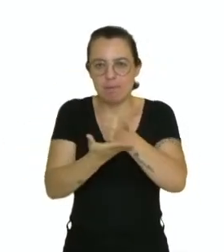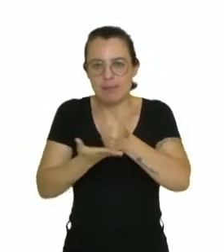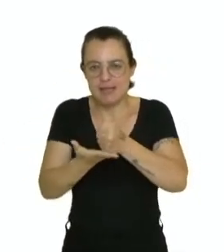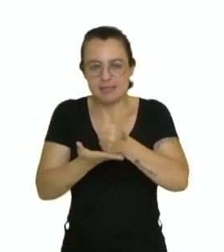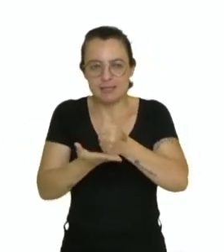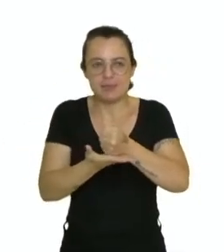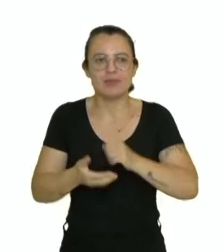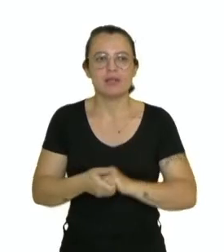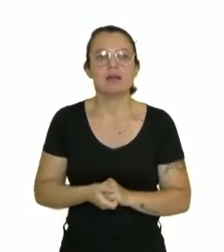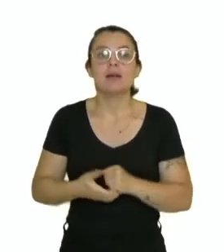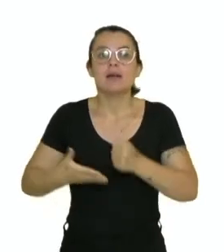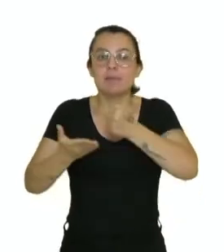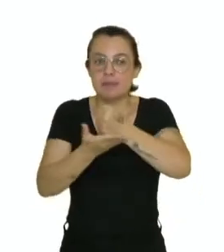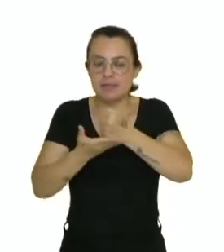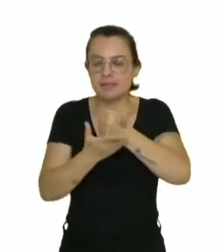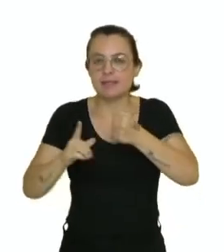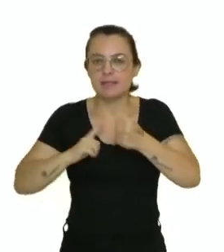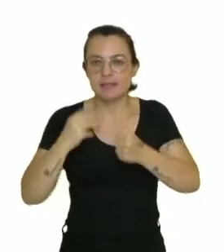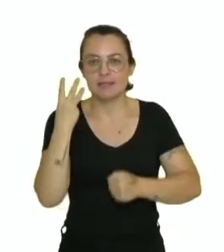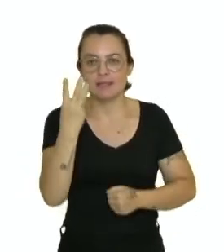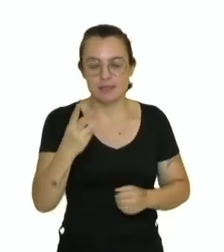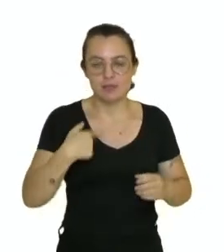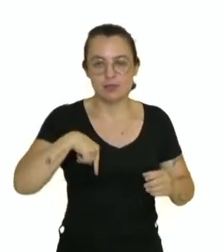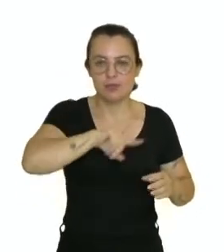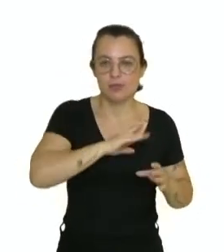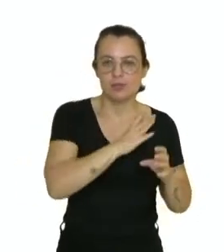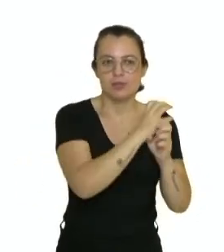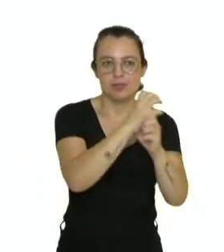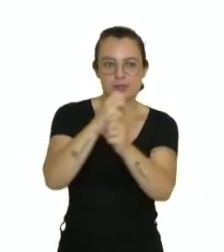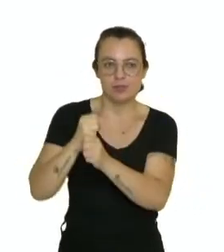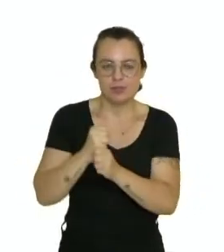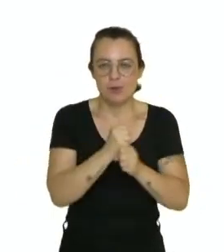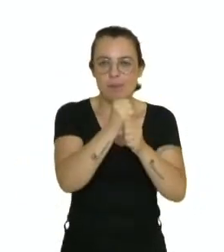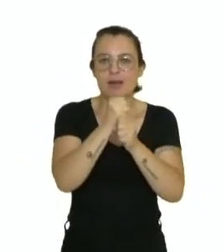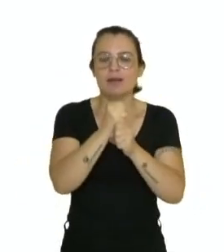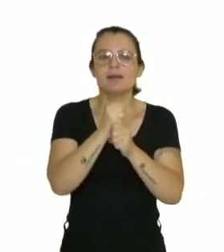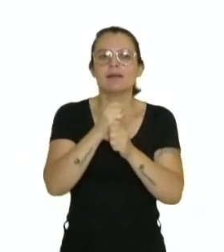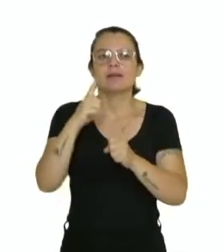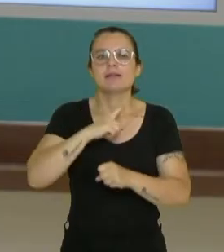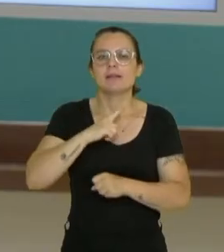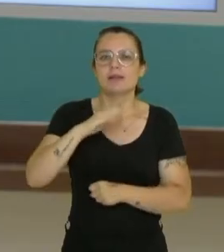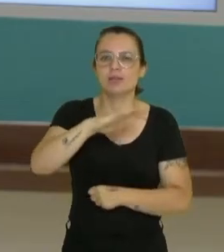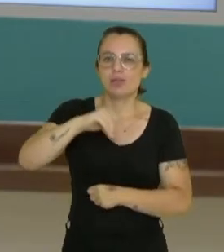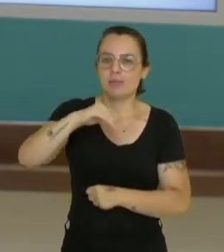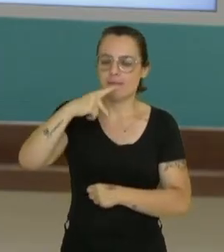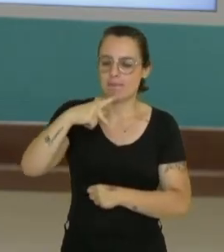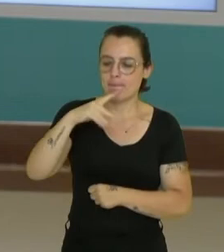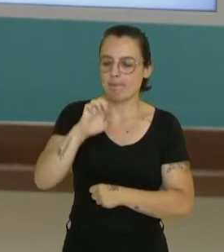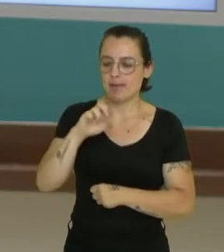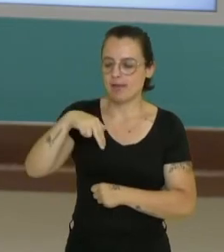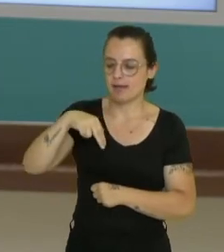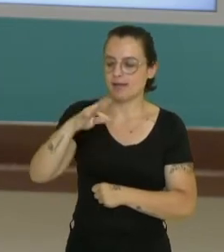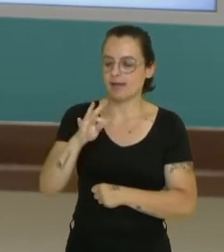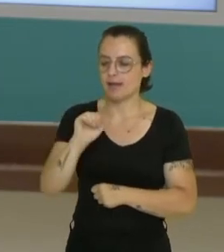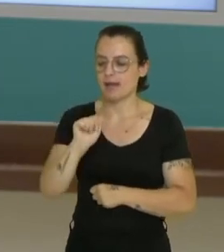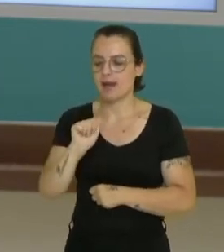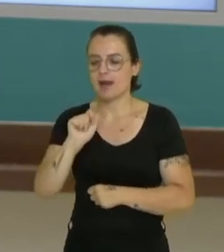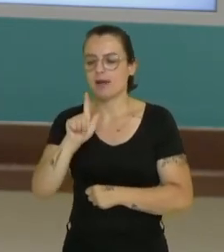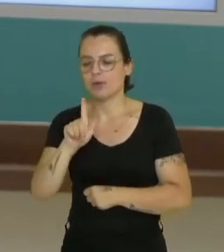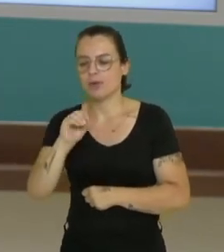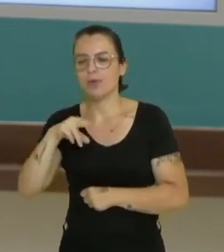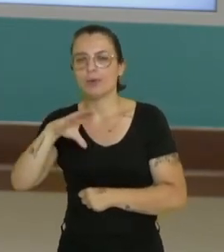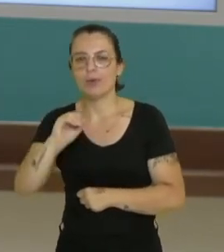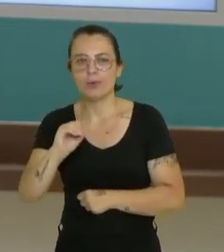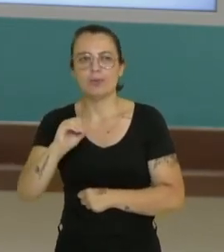com 3 triângulos que somados eles vão dar exatamente o pentágono, tranquilo? E aqui eu fiquei com a